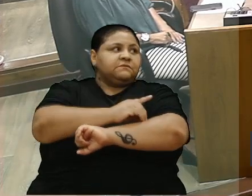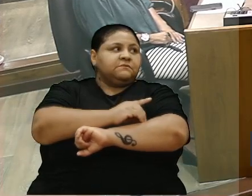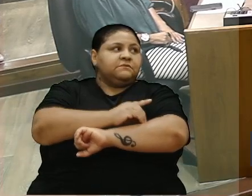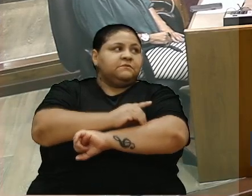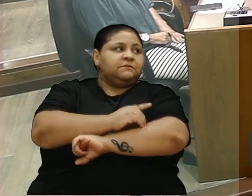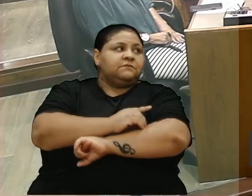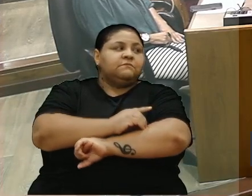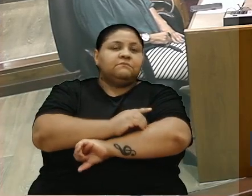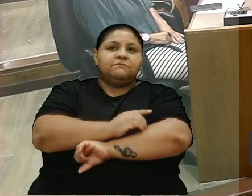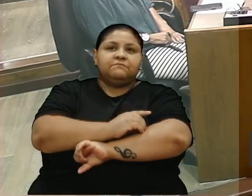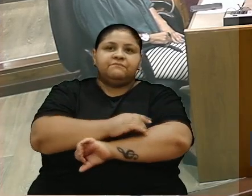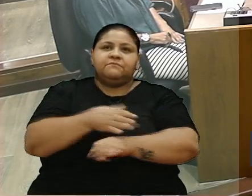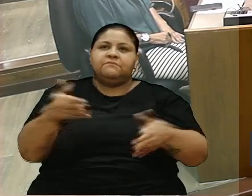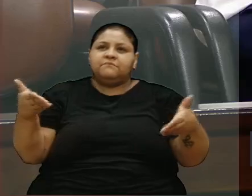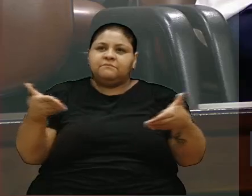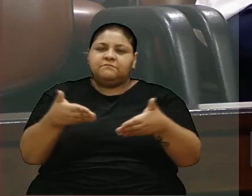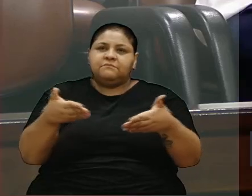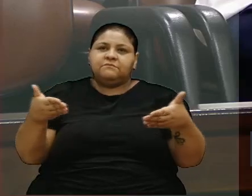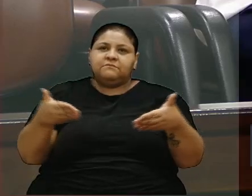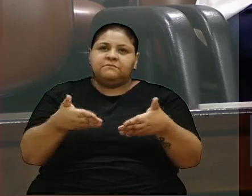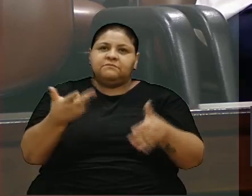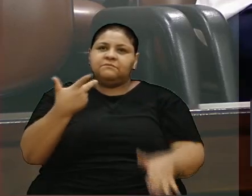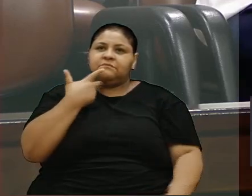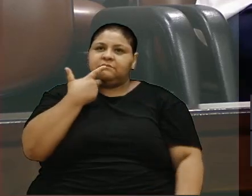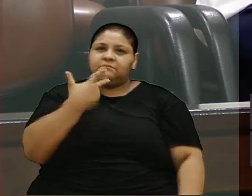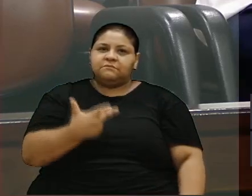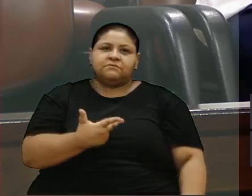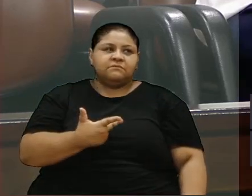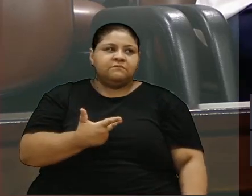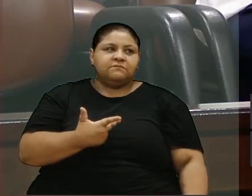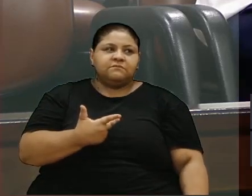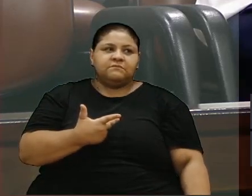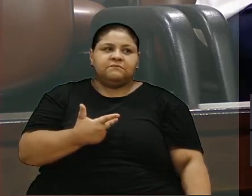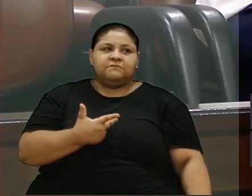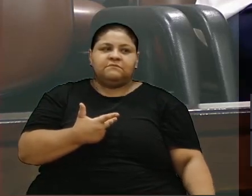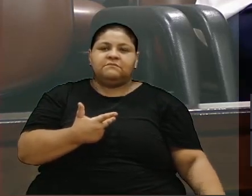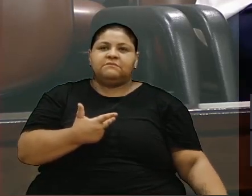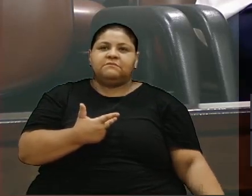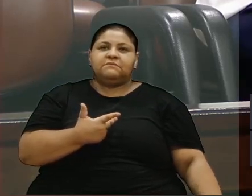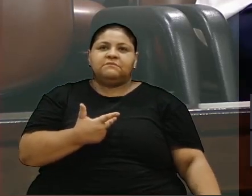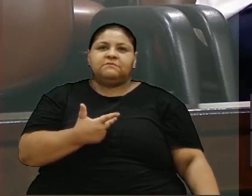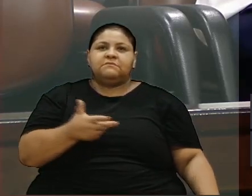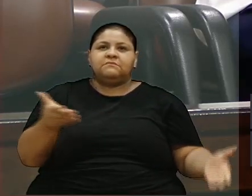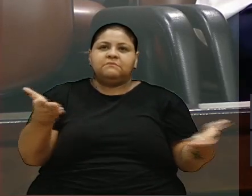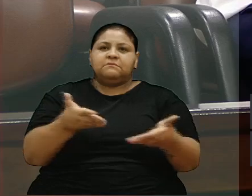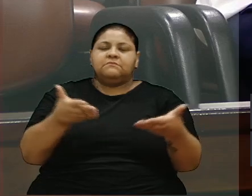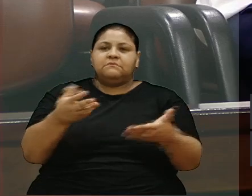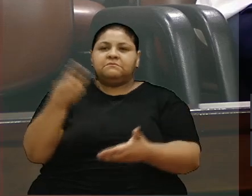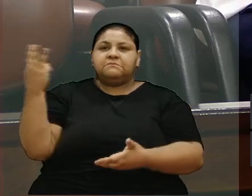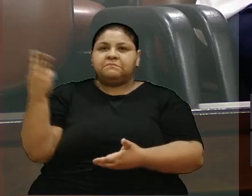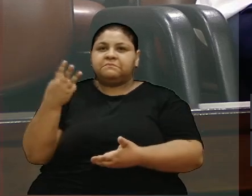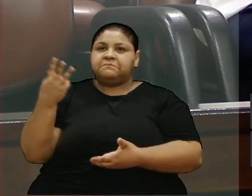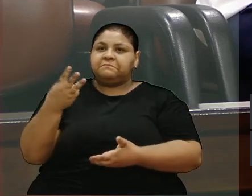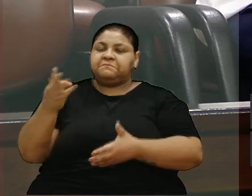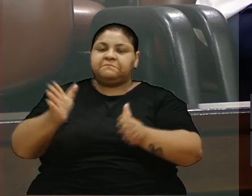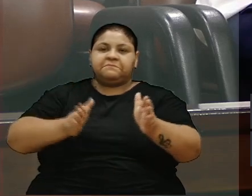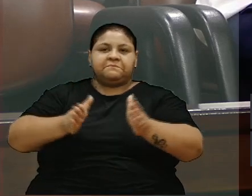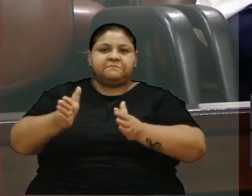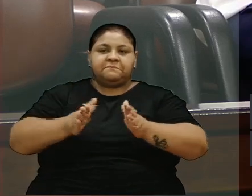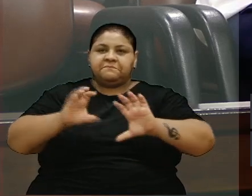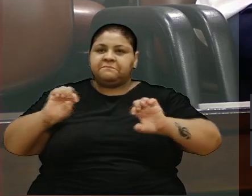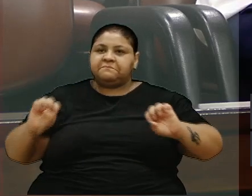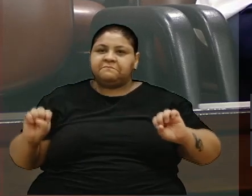vereadores. Hoje venho falar sobre o Aquafest, 3ª edição. Um evento